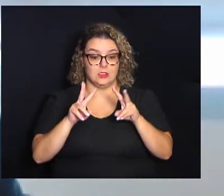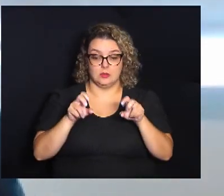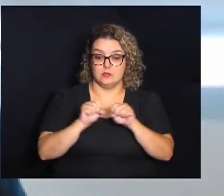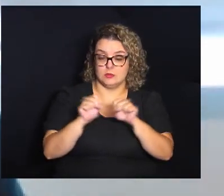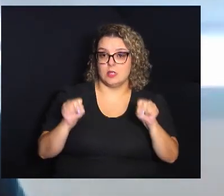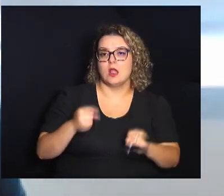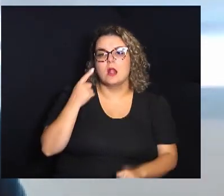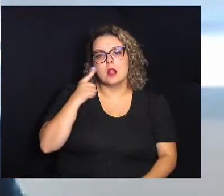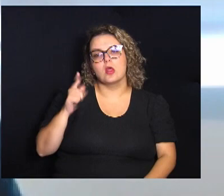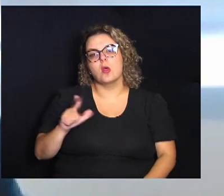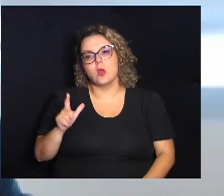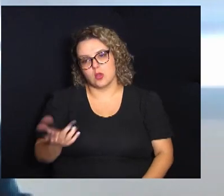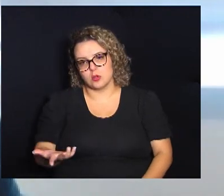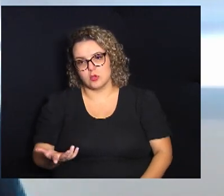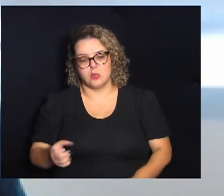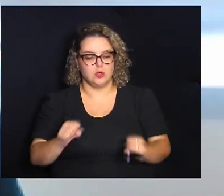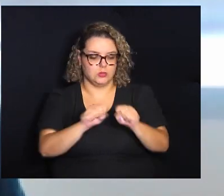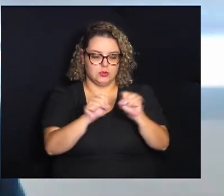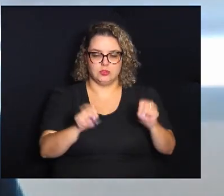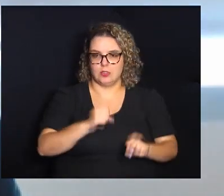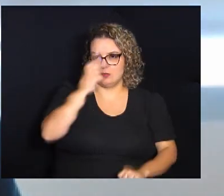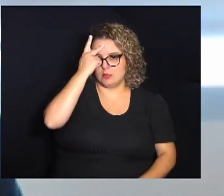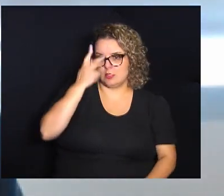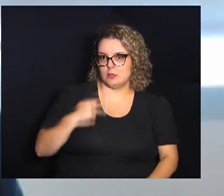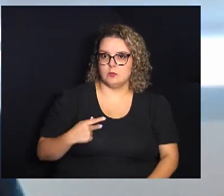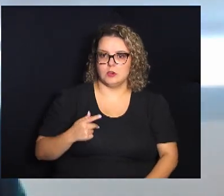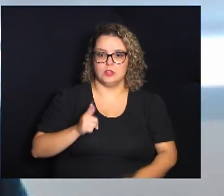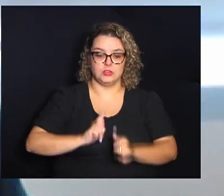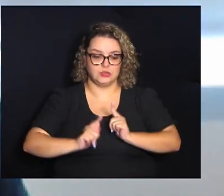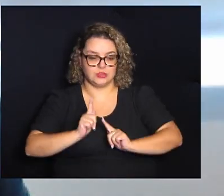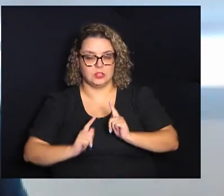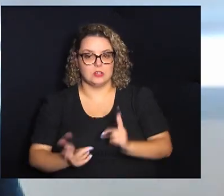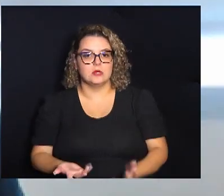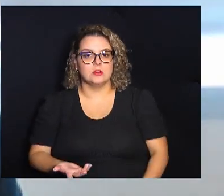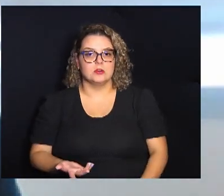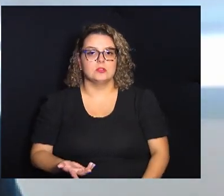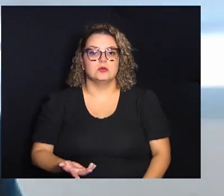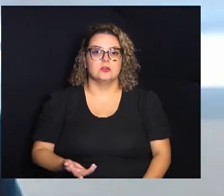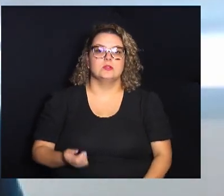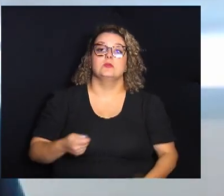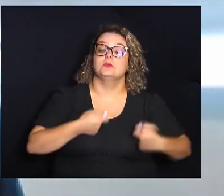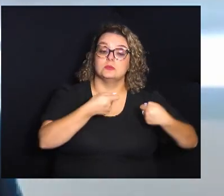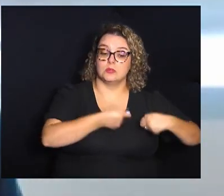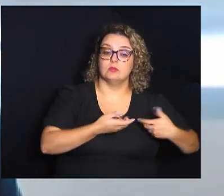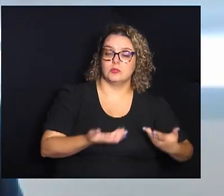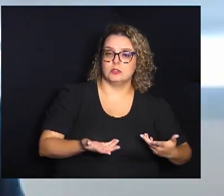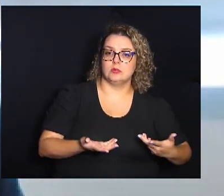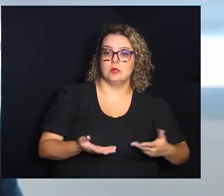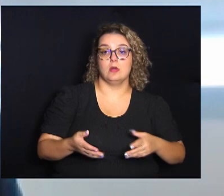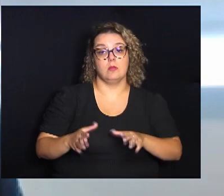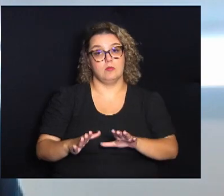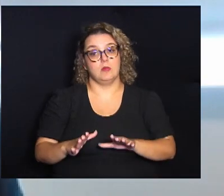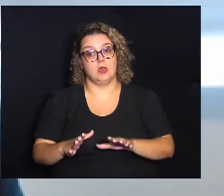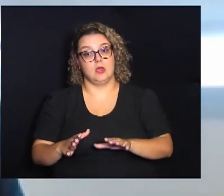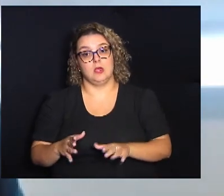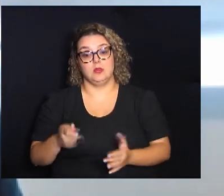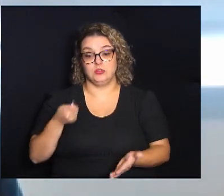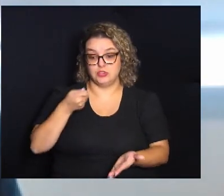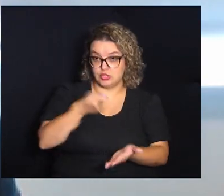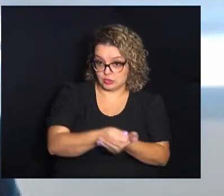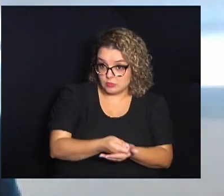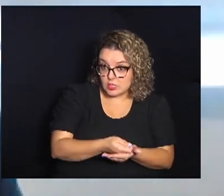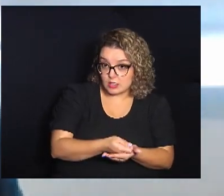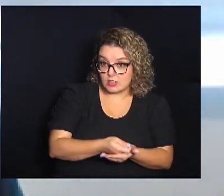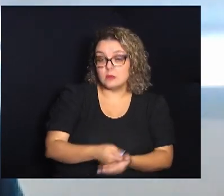é óbvio que eles têm os sistemas próprios de gerenciamento dos apostadores e das apostas, mas a parte de pagamento vai